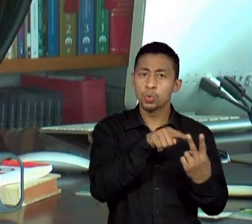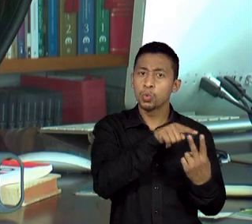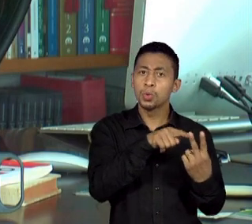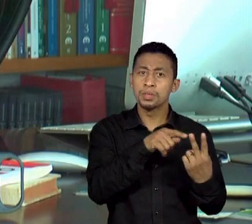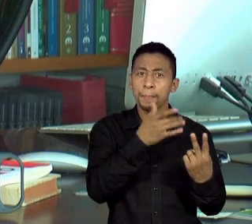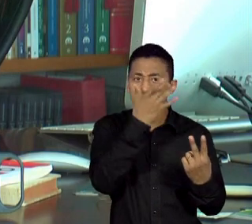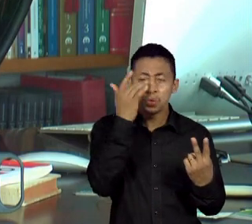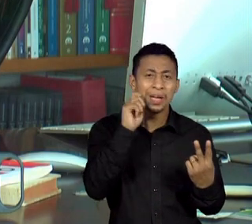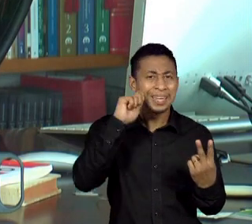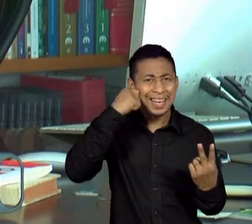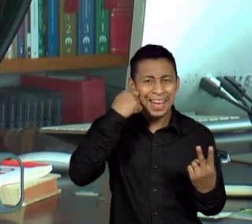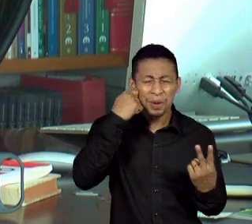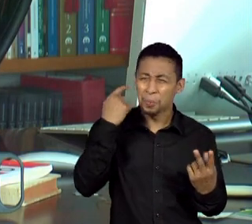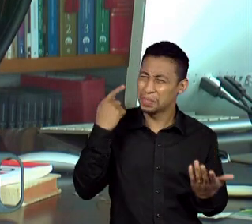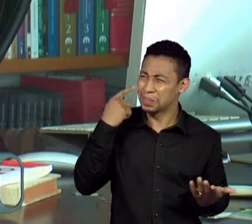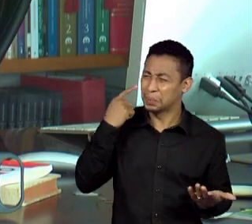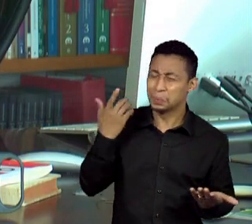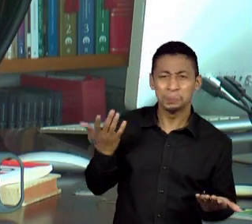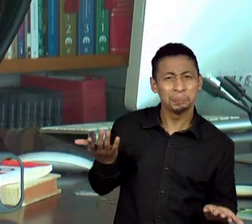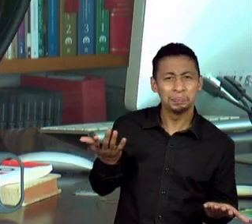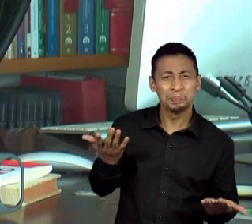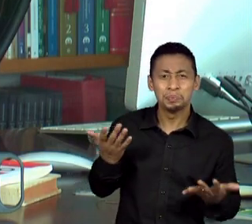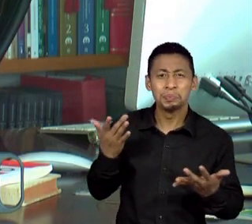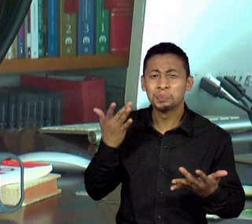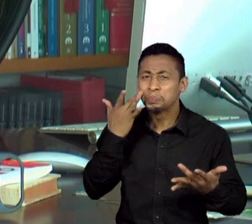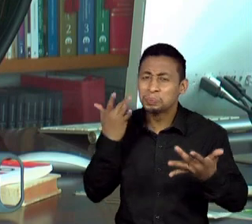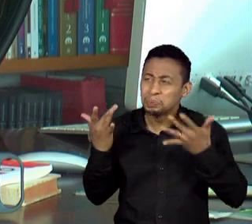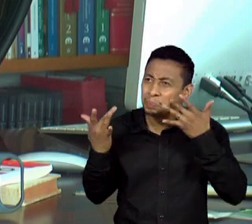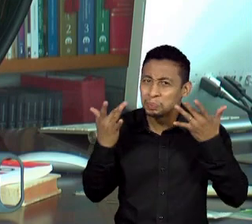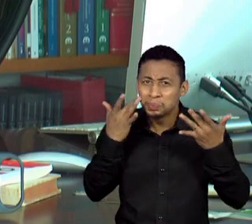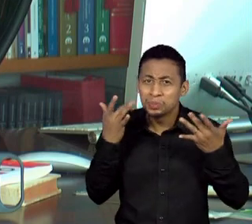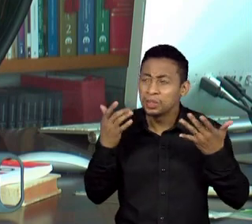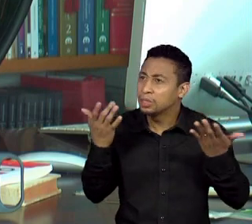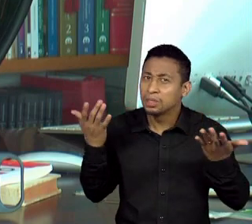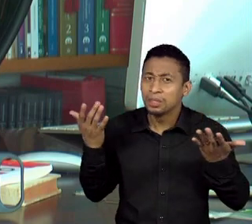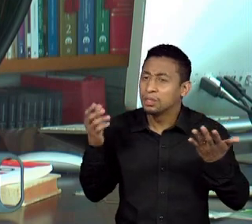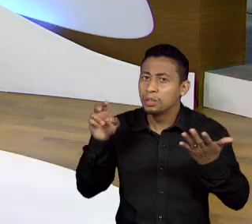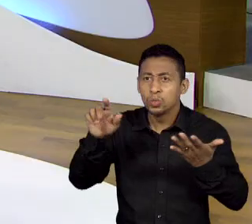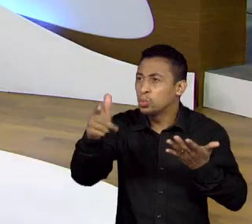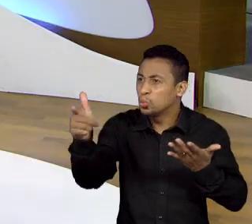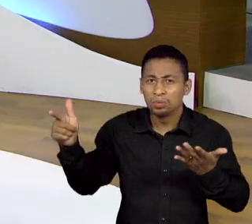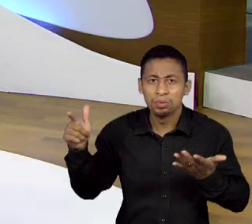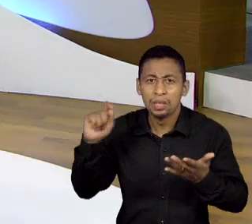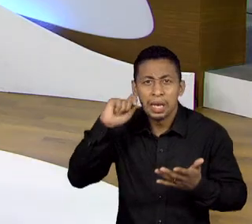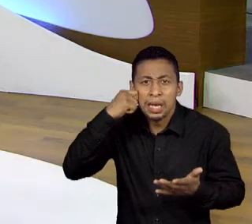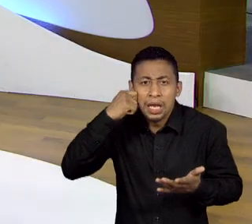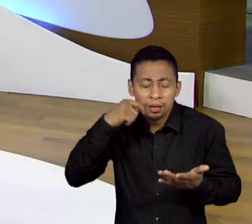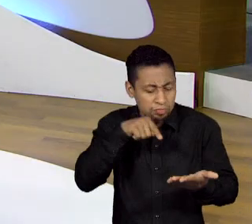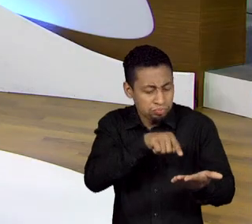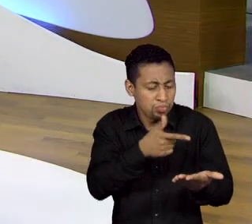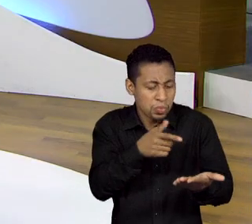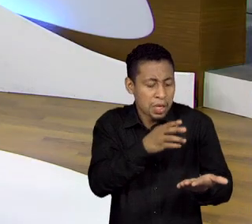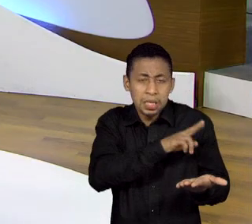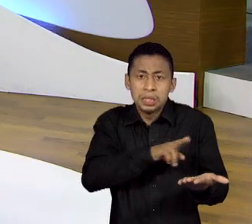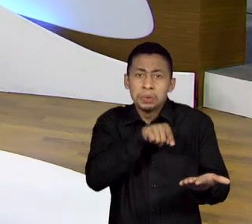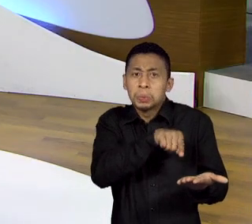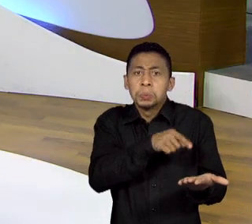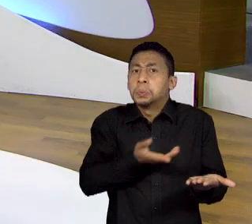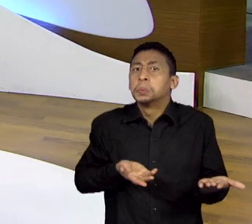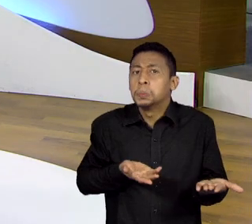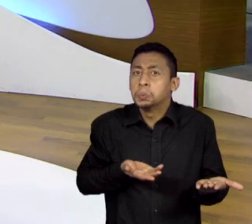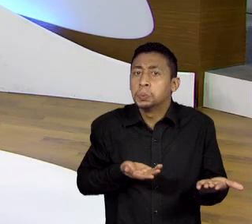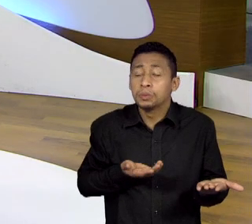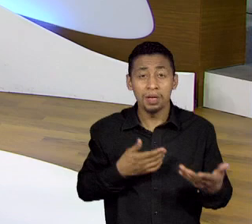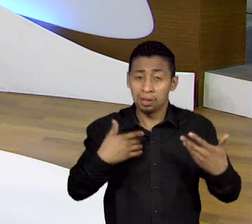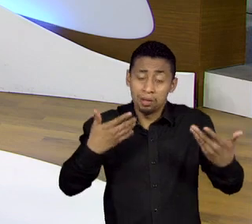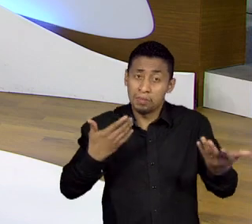me perguntaram, mas na peça não... O Vianinha não disse que eles eram negros. Eu disse, também não disse que eram brancos. Então não disse nada, eu posso escolher